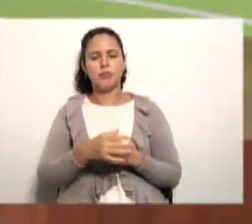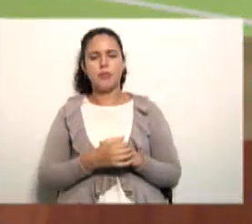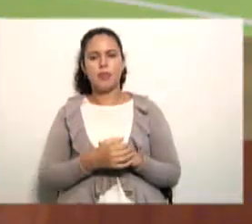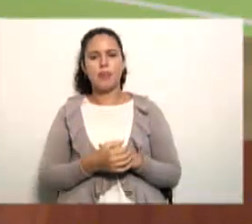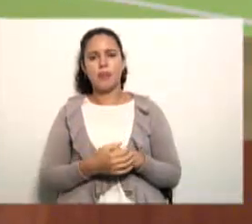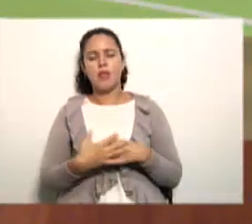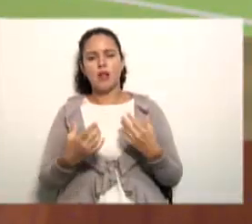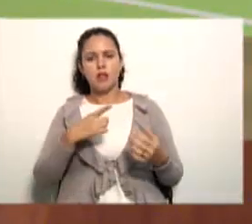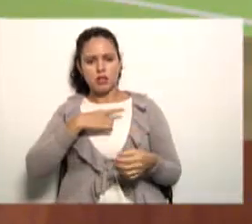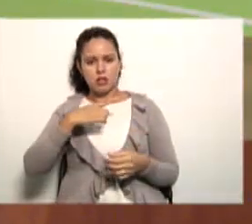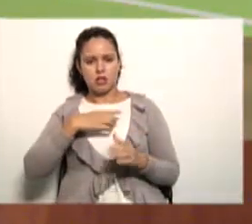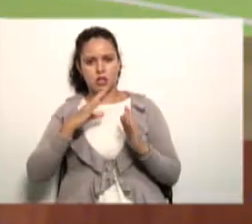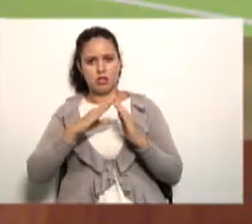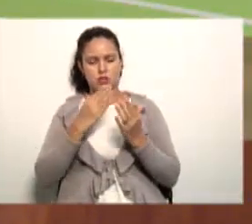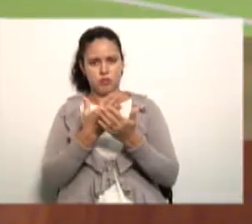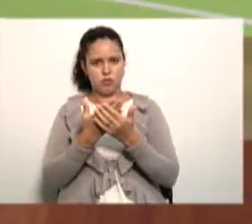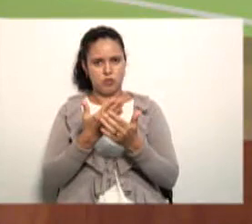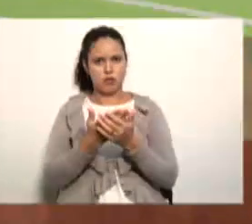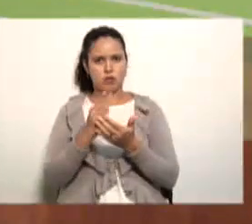de umas escolas, olha.